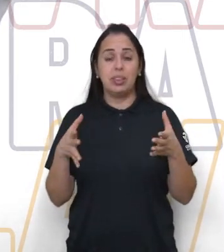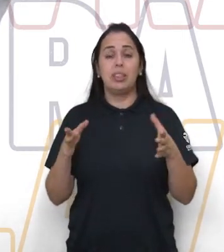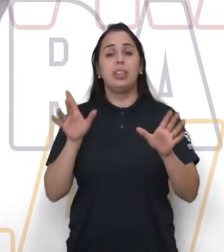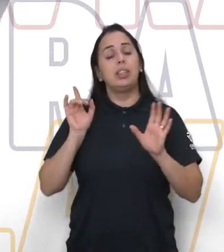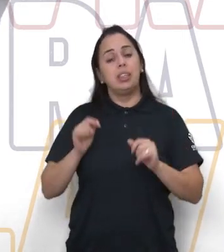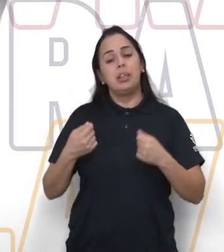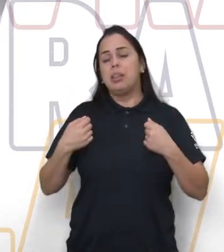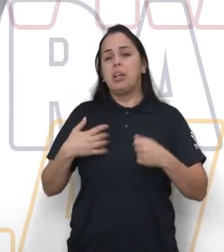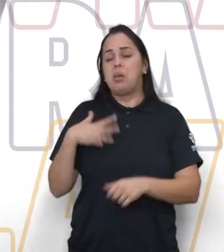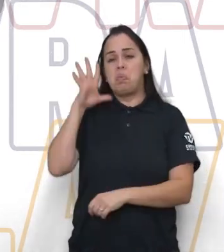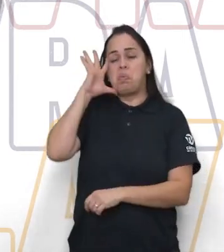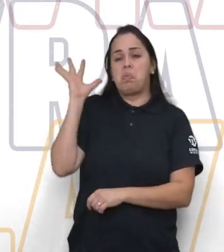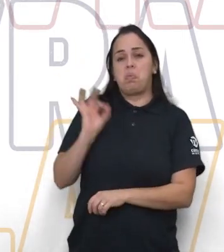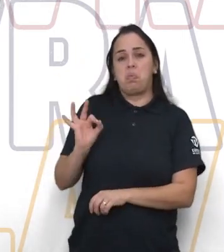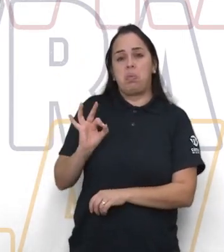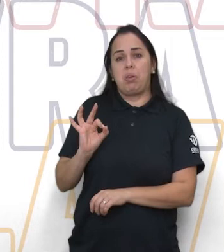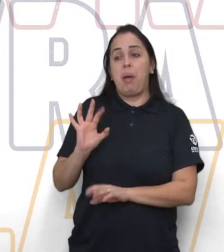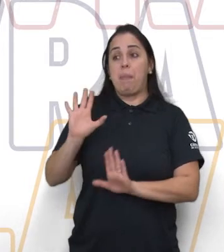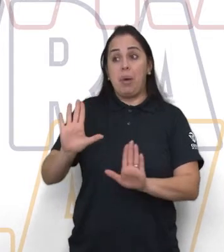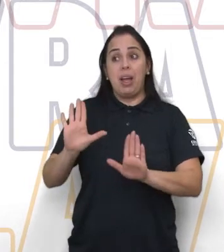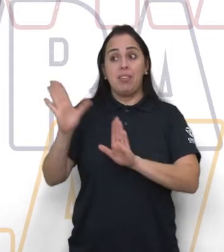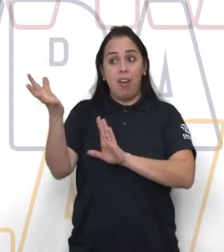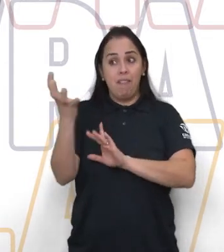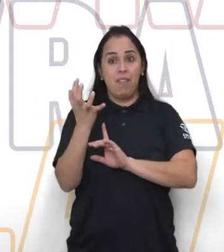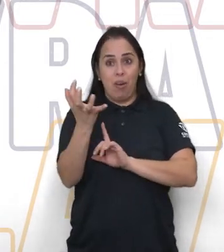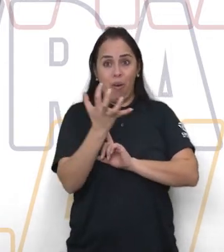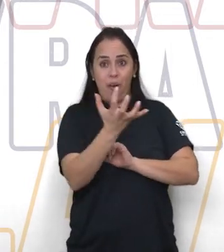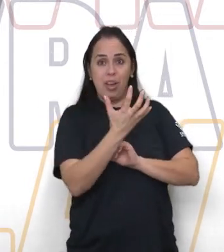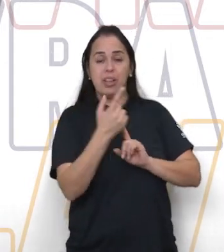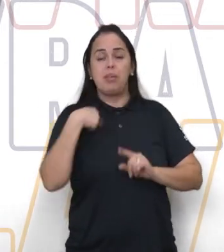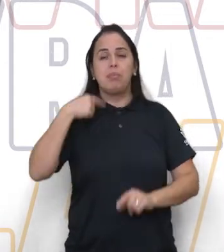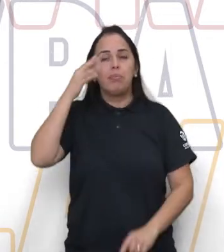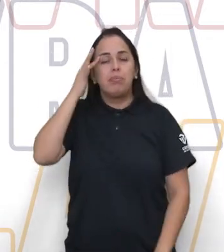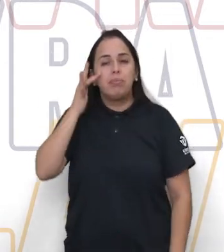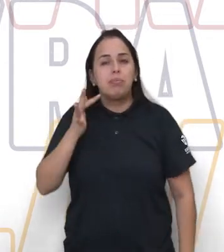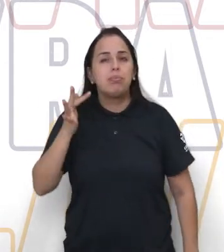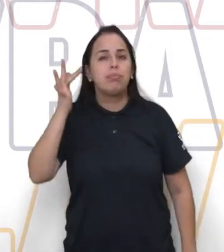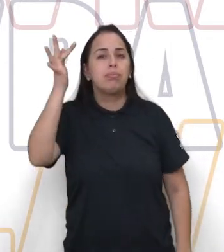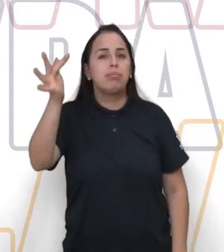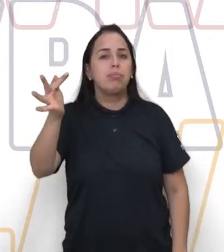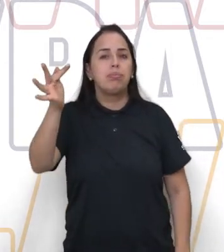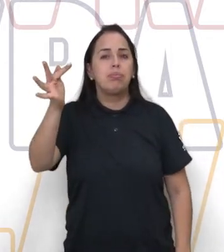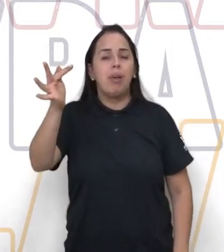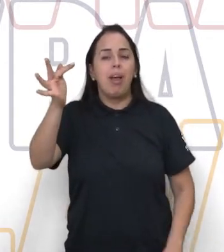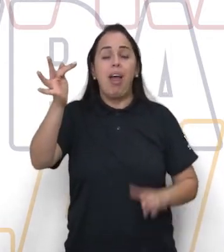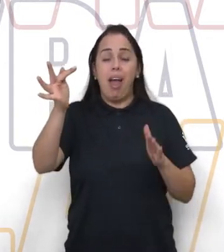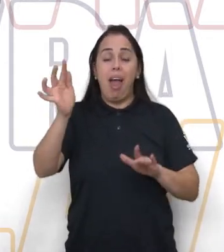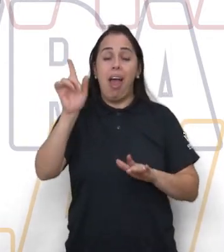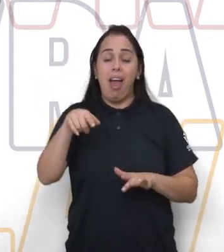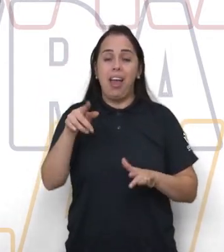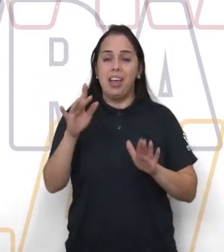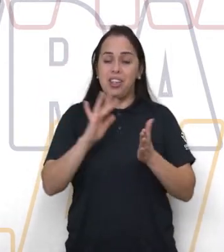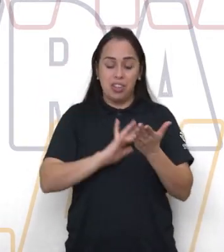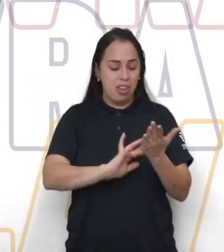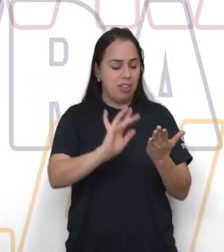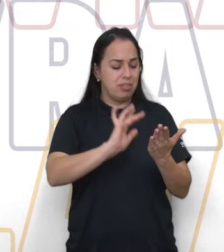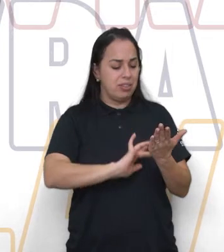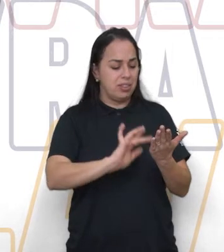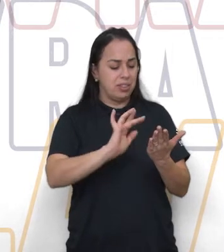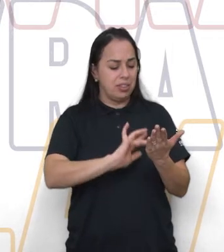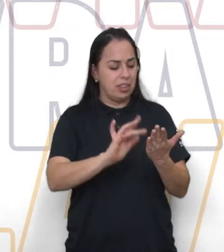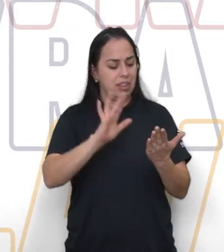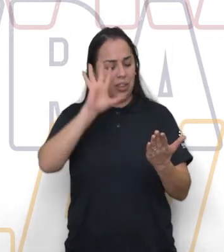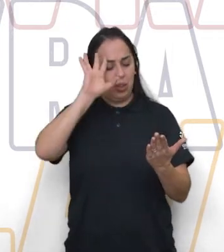e que a gente não sabe o que que é isso né eles vão interferir diretamente tô quando a gente fala de futuro a gente tá falando a digitalização né